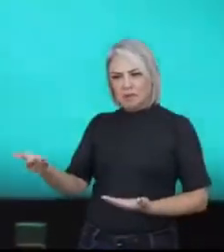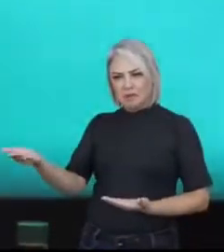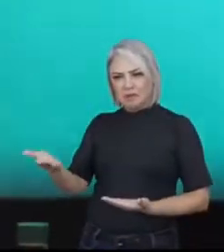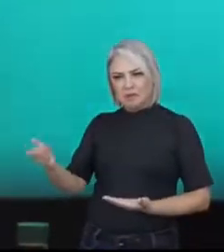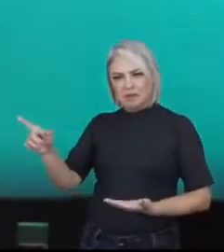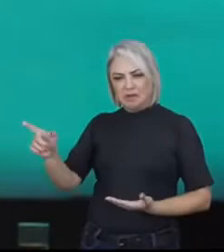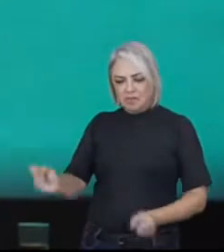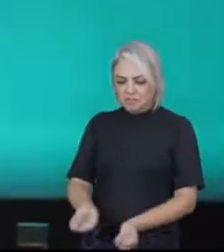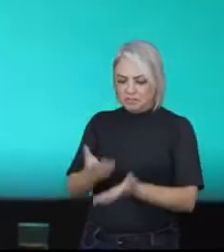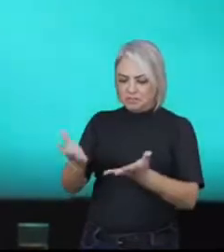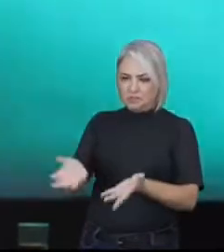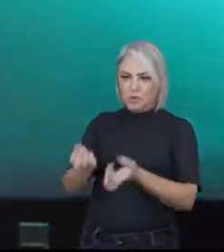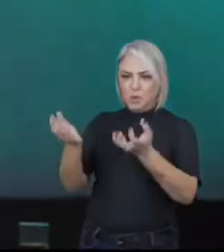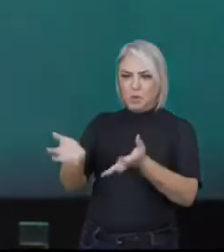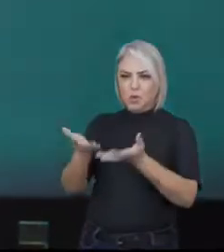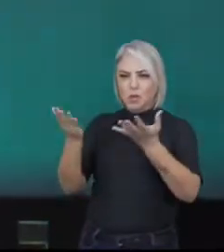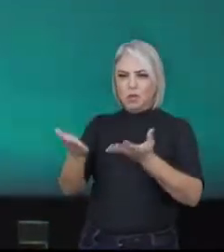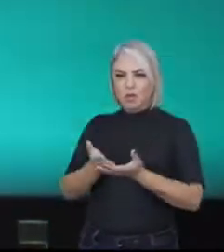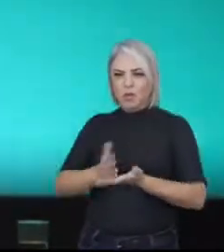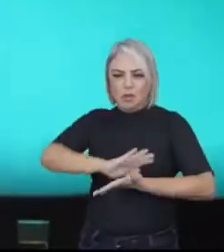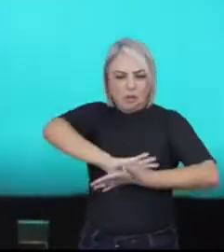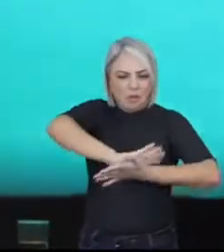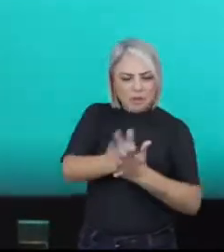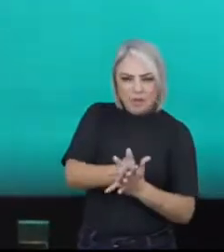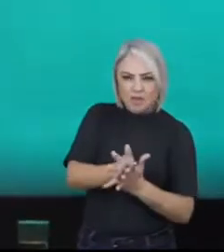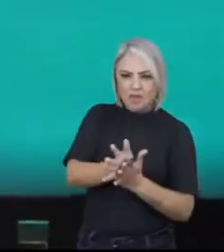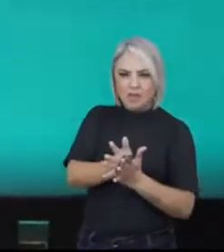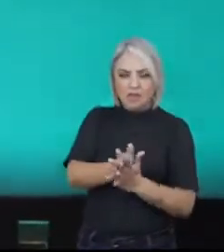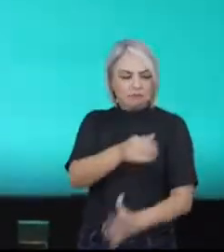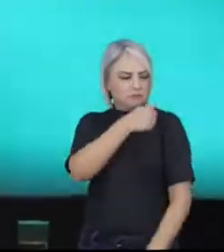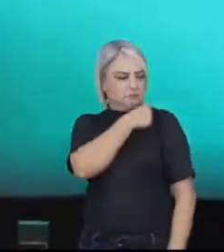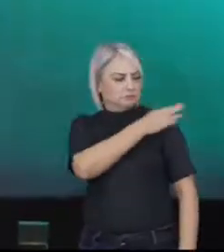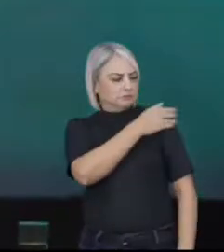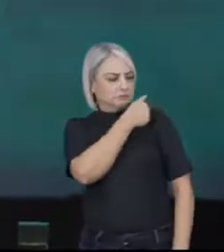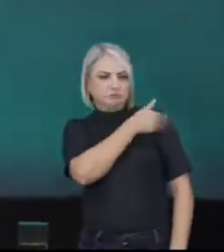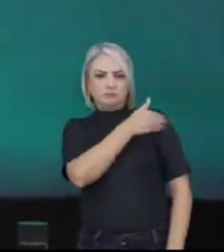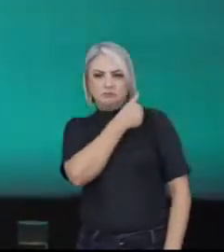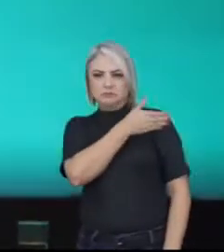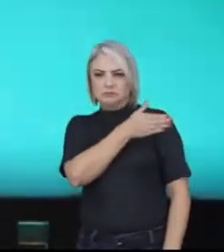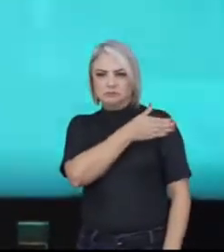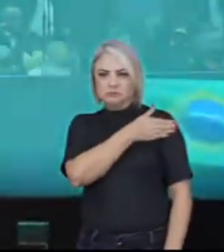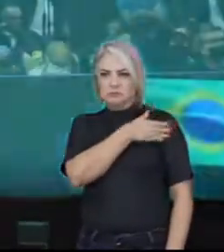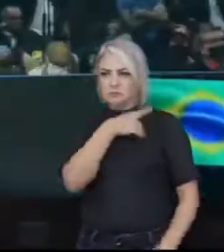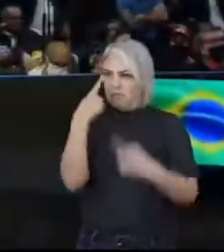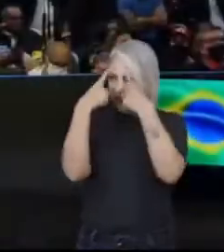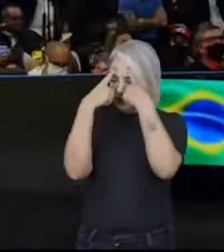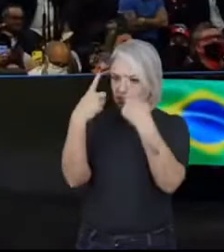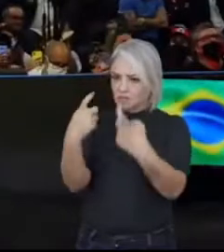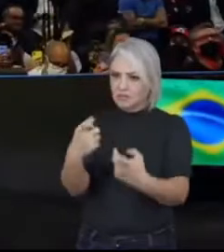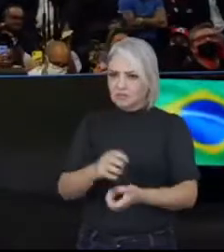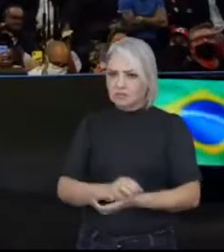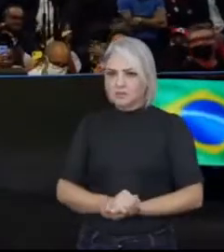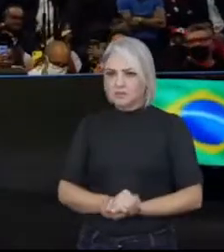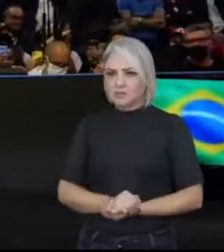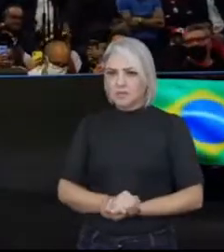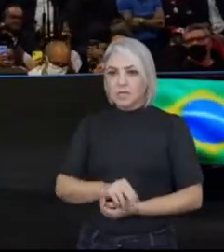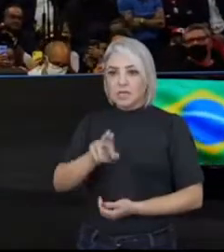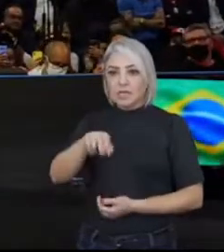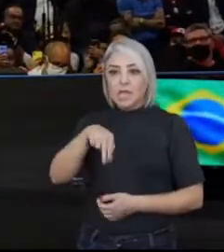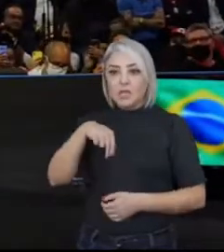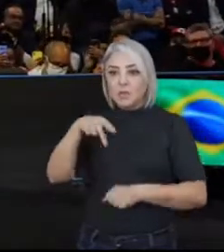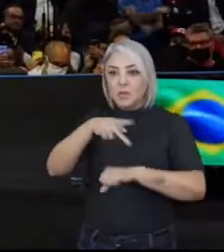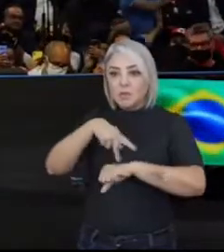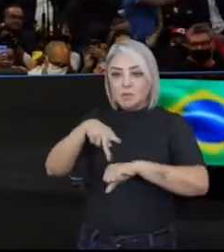tanto o preconceito, a discriminação e a violência. Nenhum país será